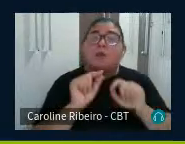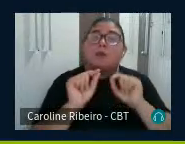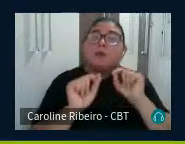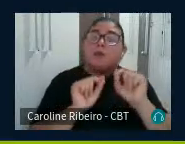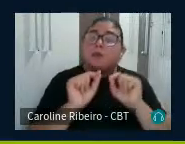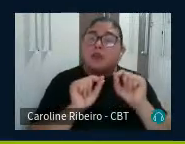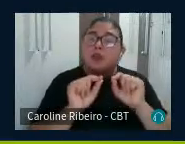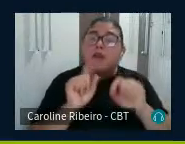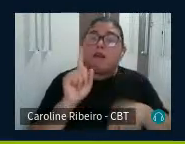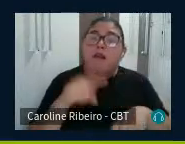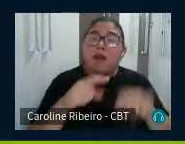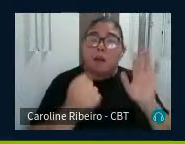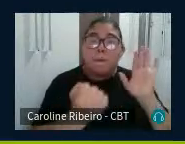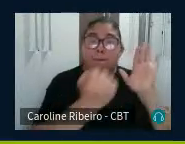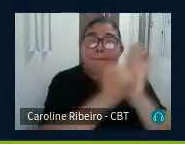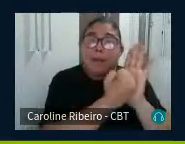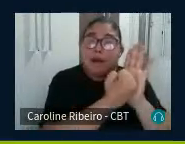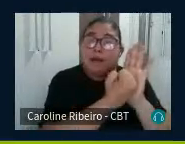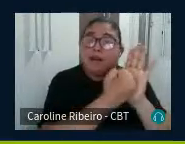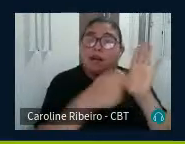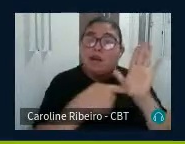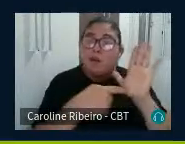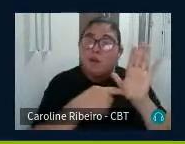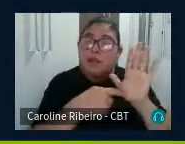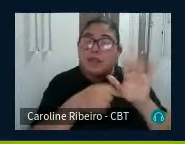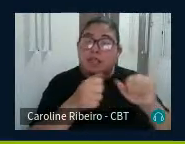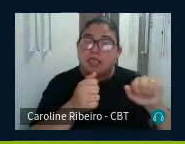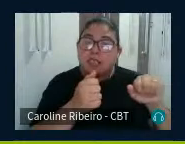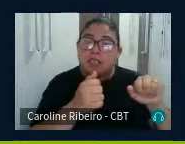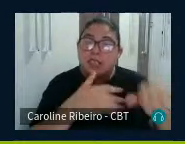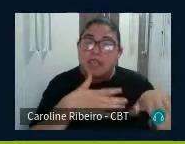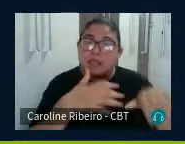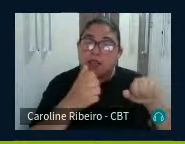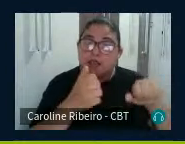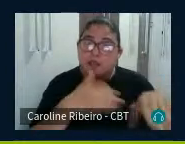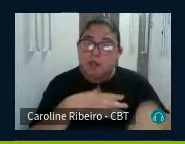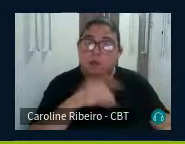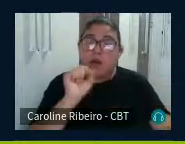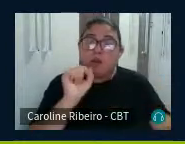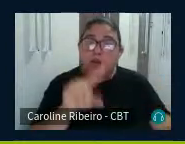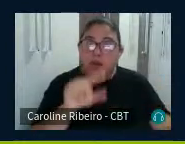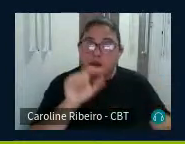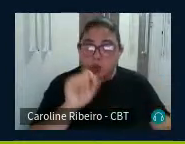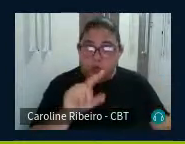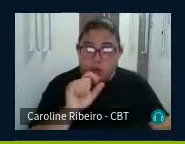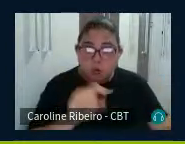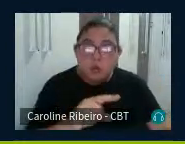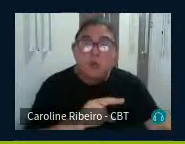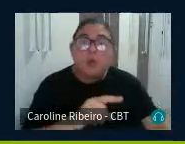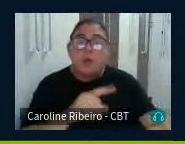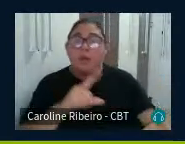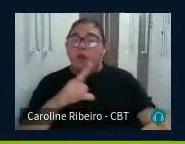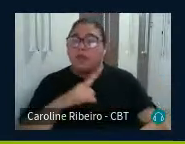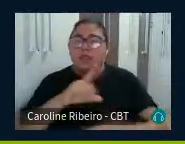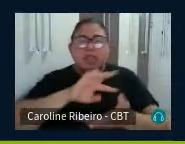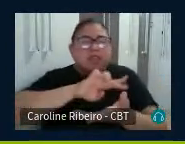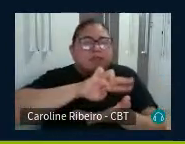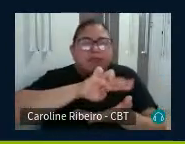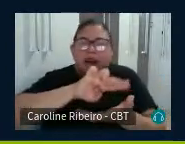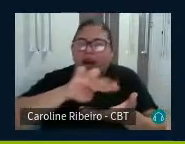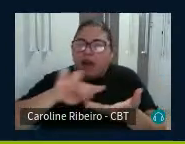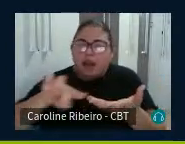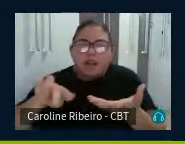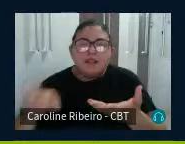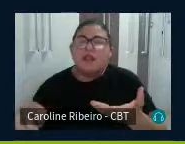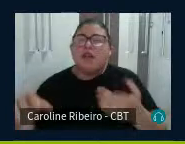que é marcado, assim, pelo Setembro Azul, né, ele é marcado por diversas atividades da comunidade surdas,